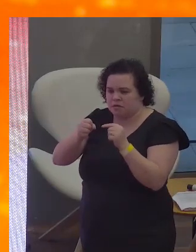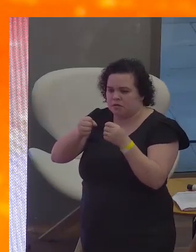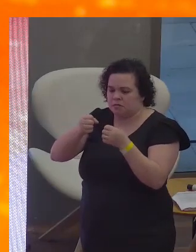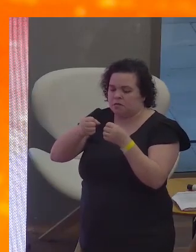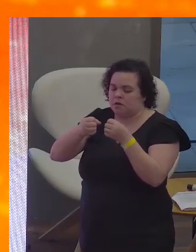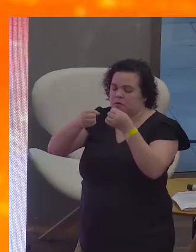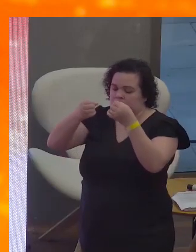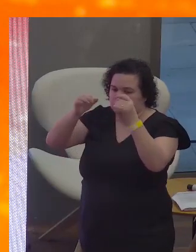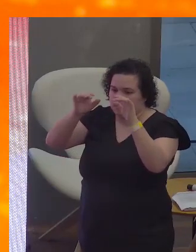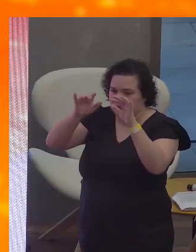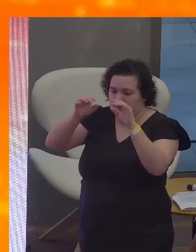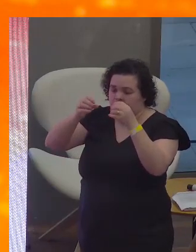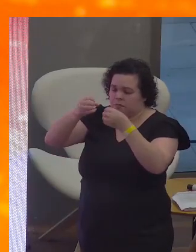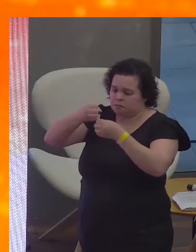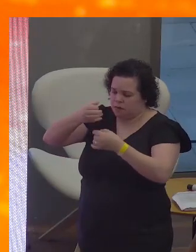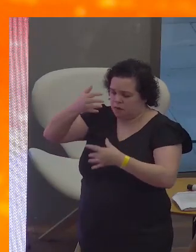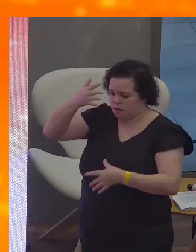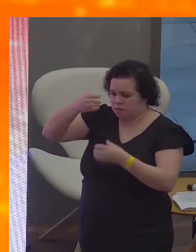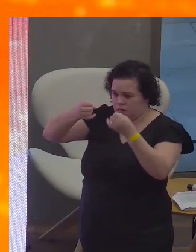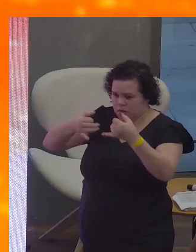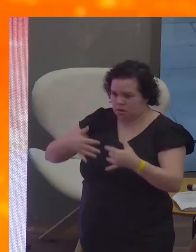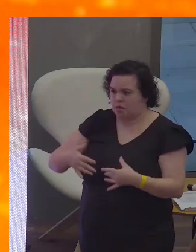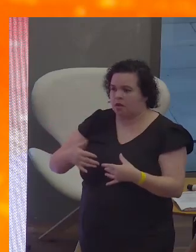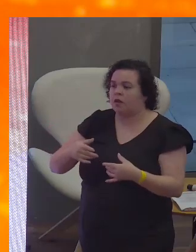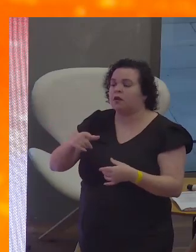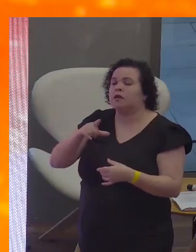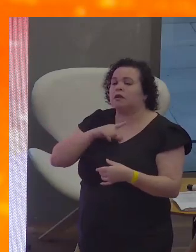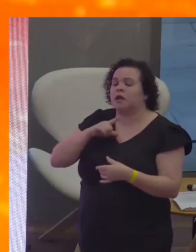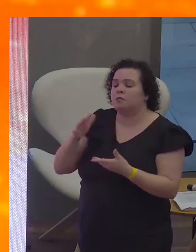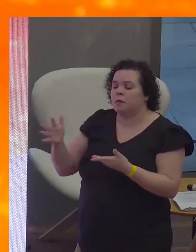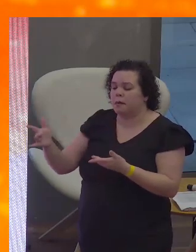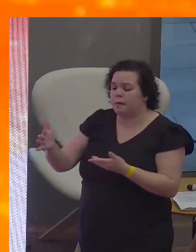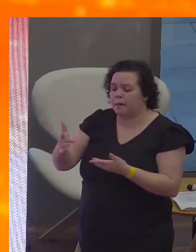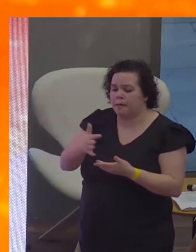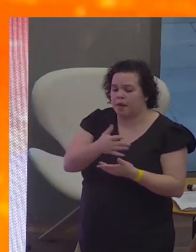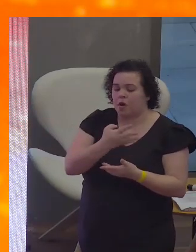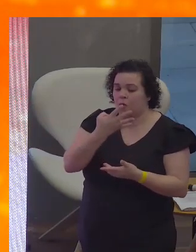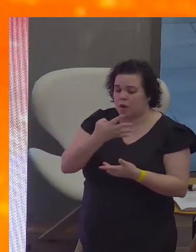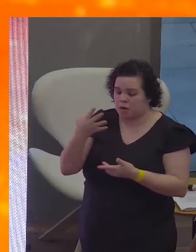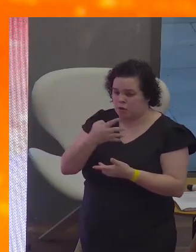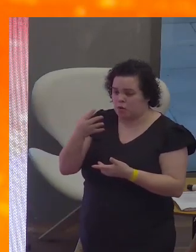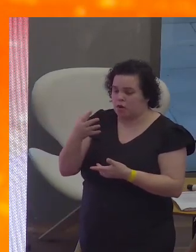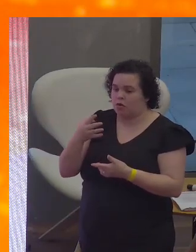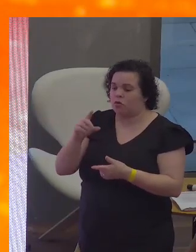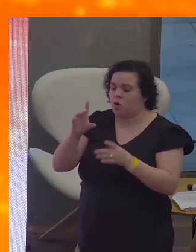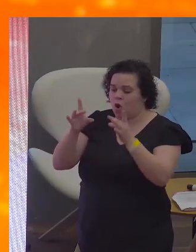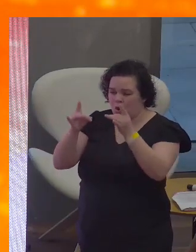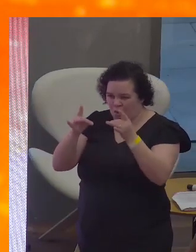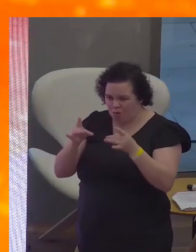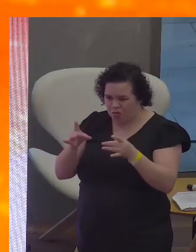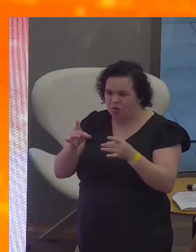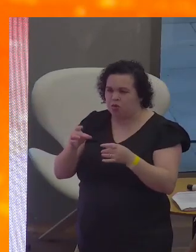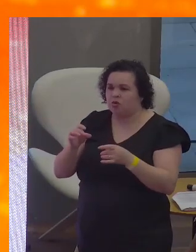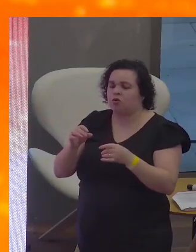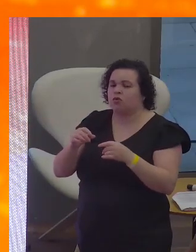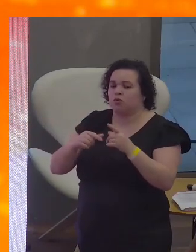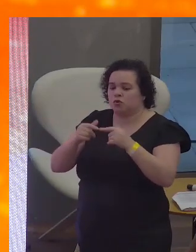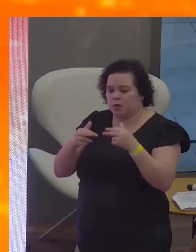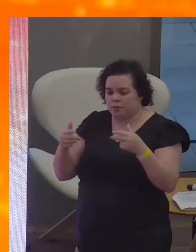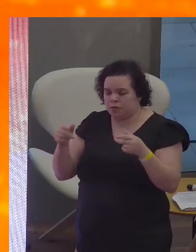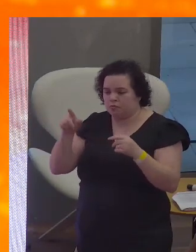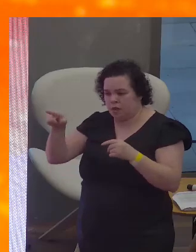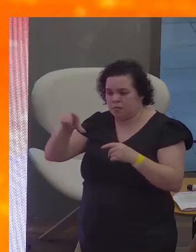descritivo, observacional e transversal, que recolheu 44 rótulos de suplementos comercializados em Portugal no ano de